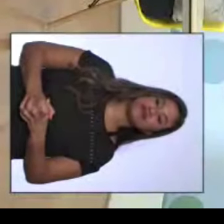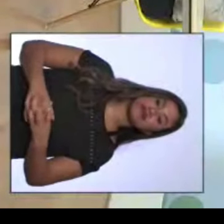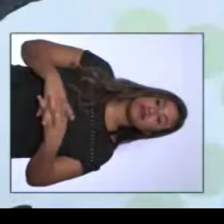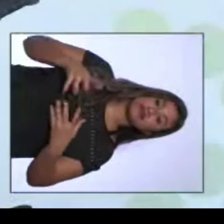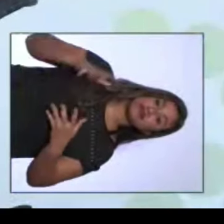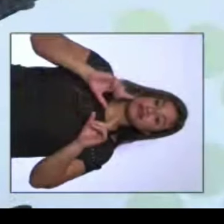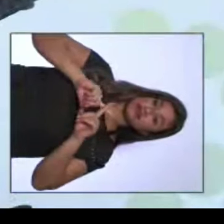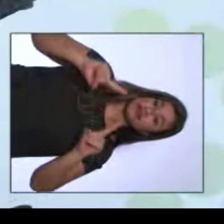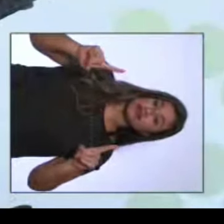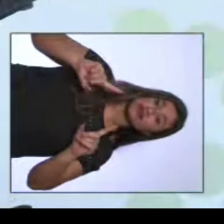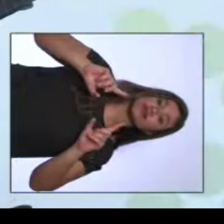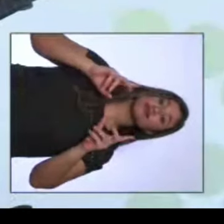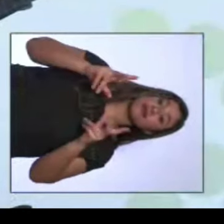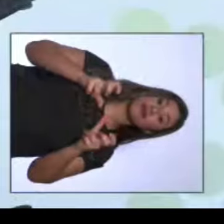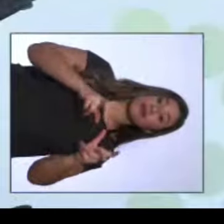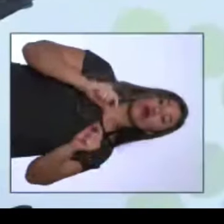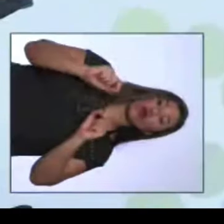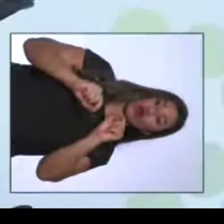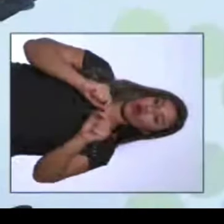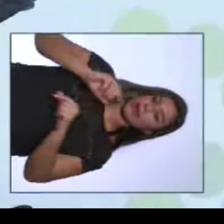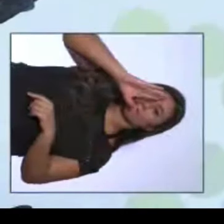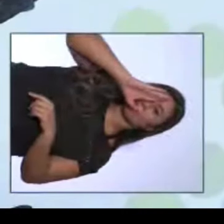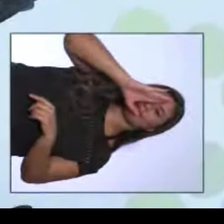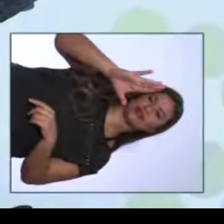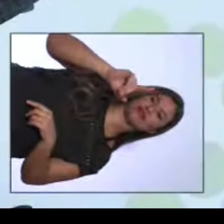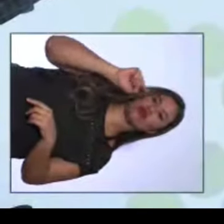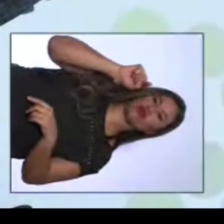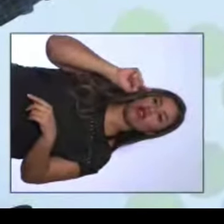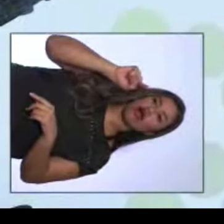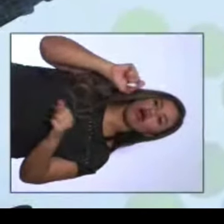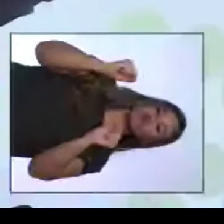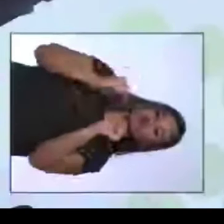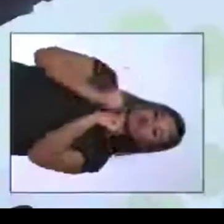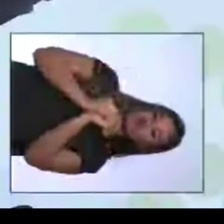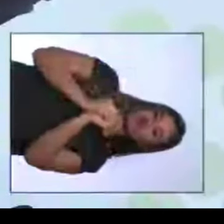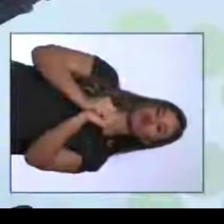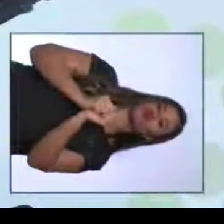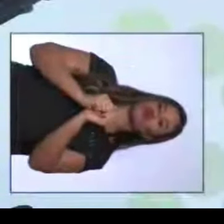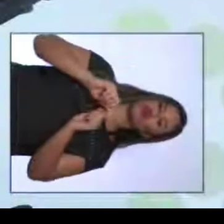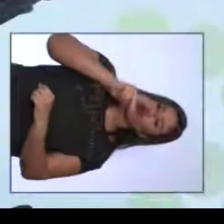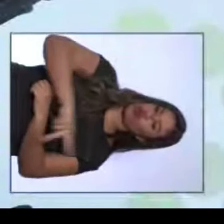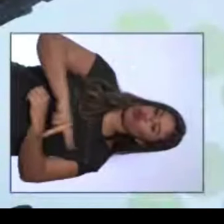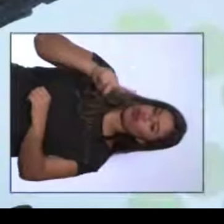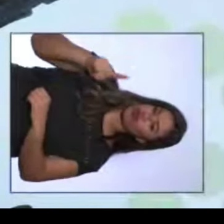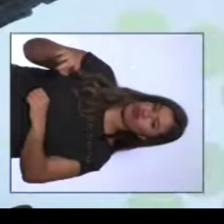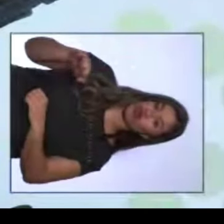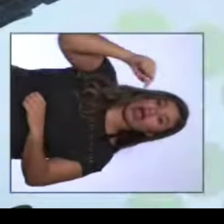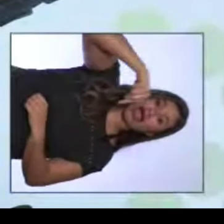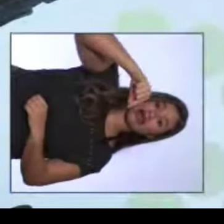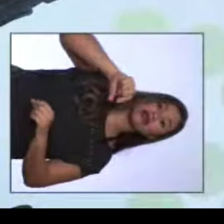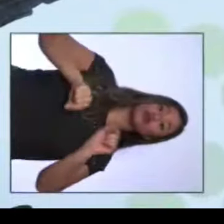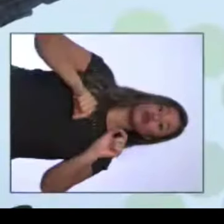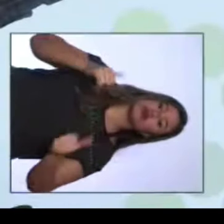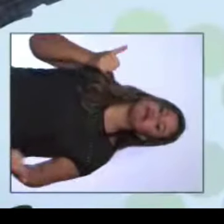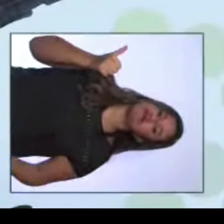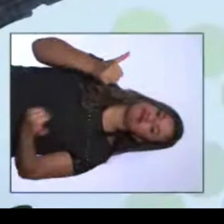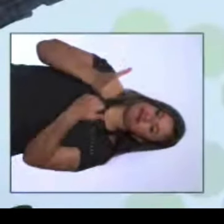a principal aula ainda é com o seu professor na escola. Nós estamos aqui dando um apoio, um suporte. Na